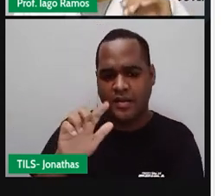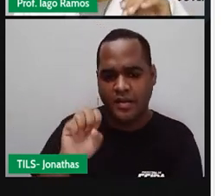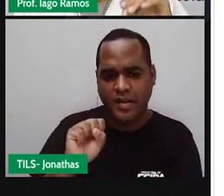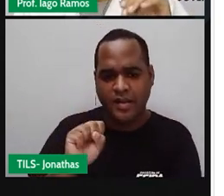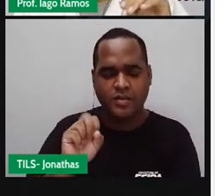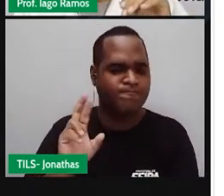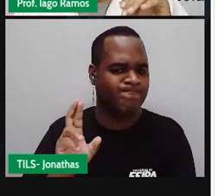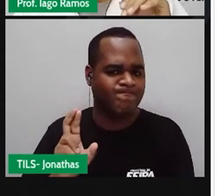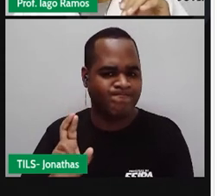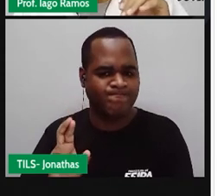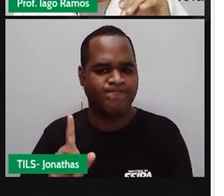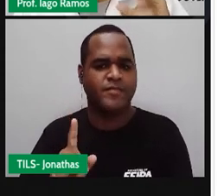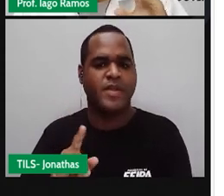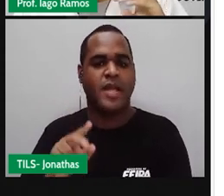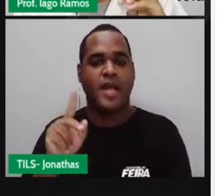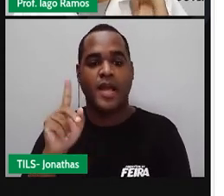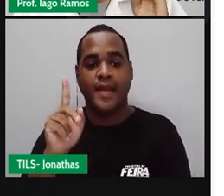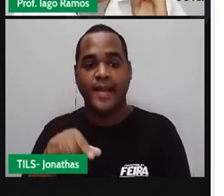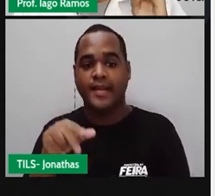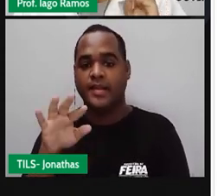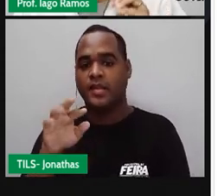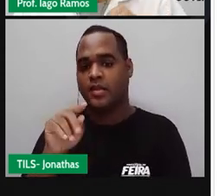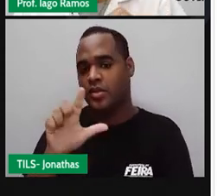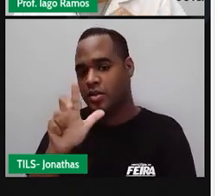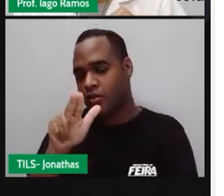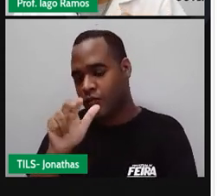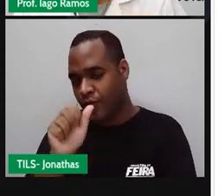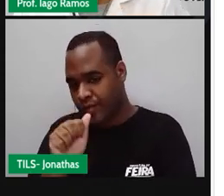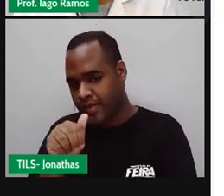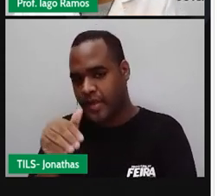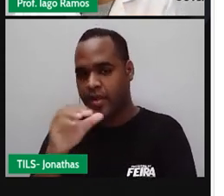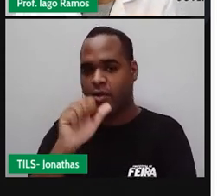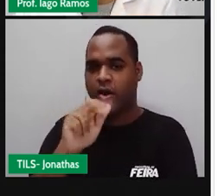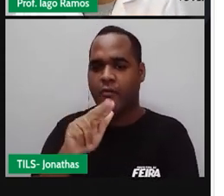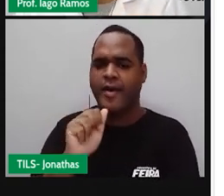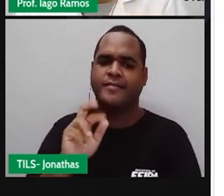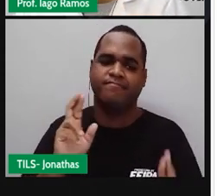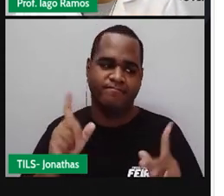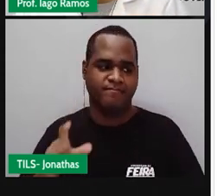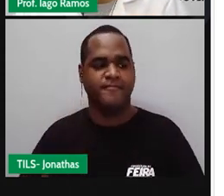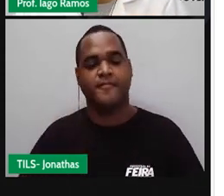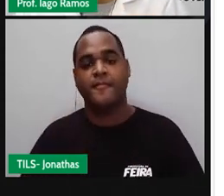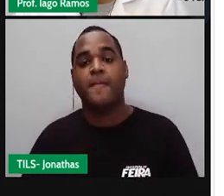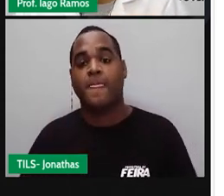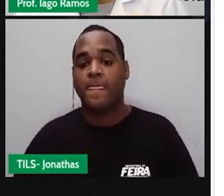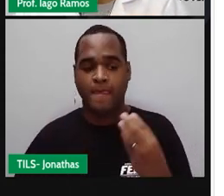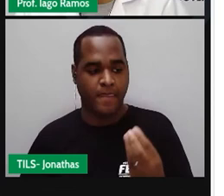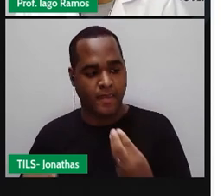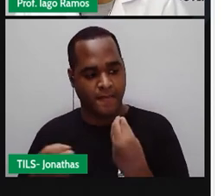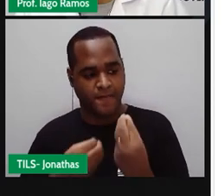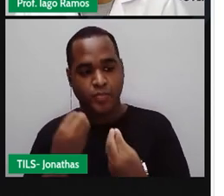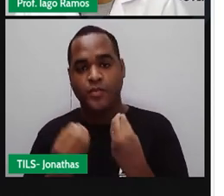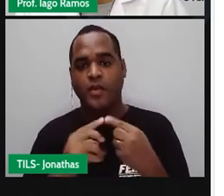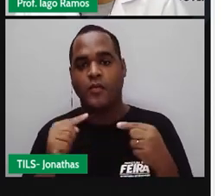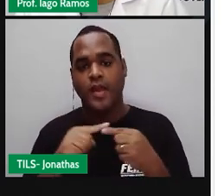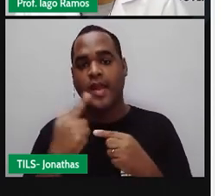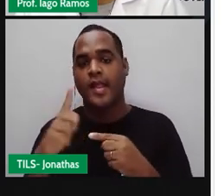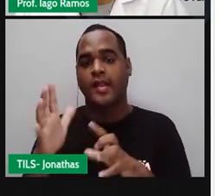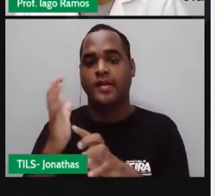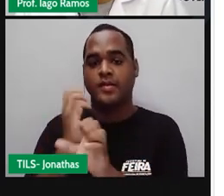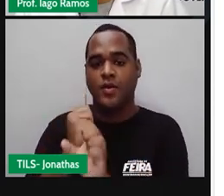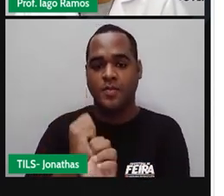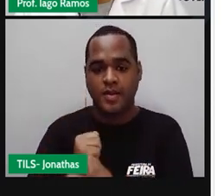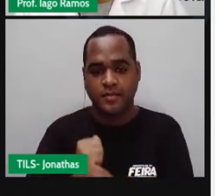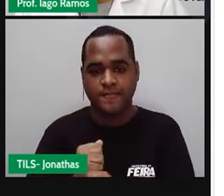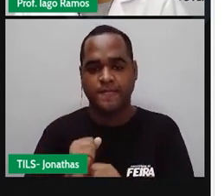igual a de Luna e de Cauã mas agora pensando na pergunta da situação quem teve a maior contribuição